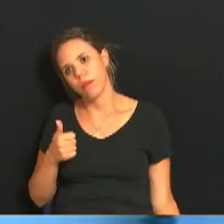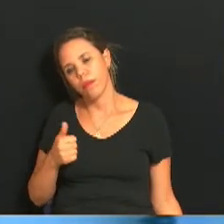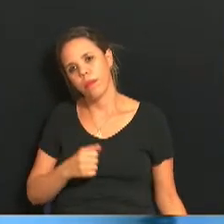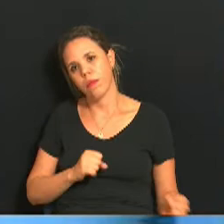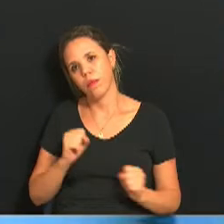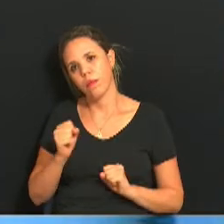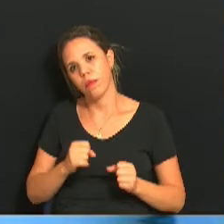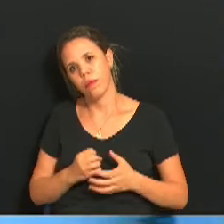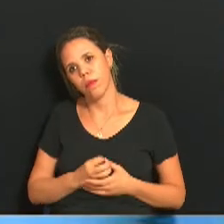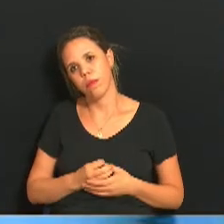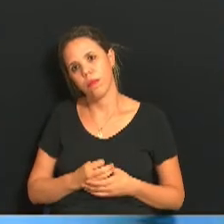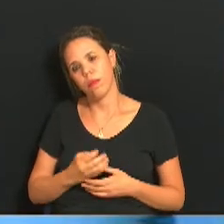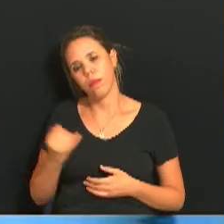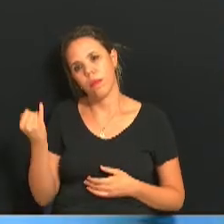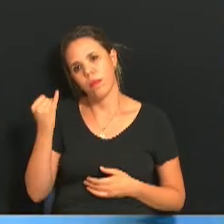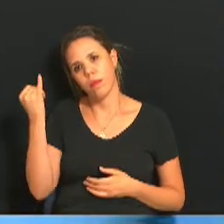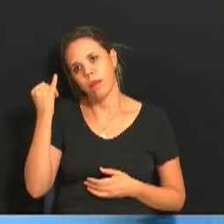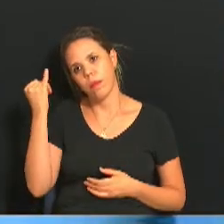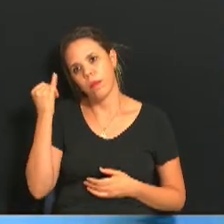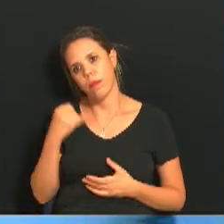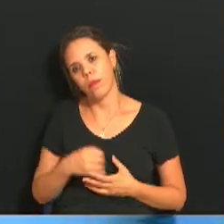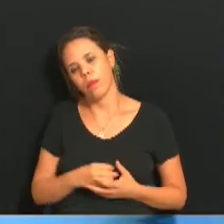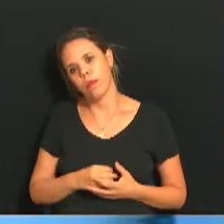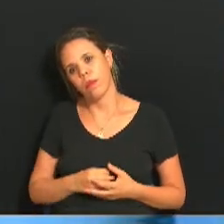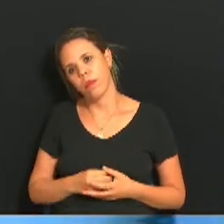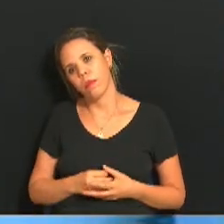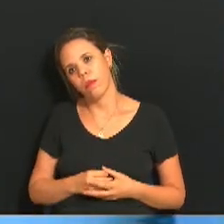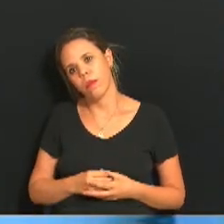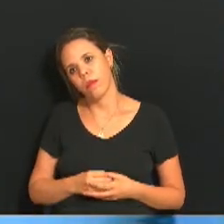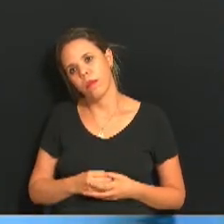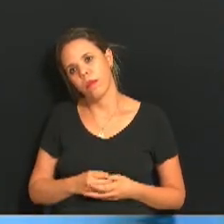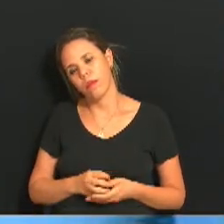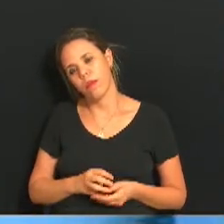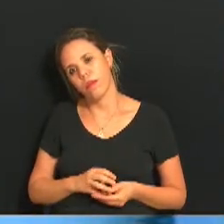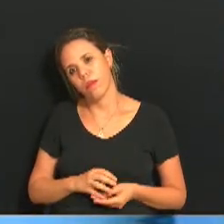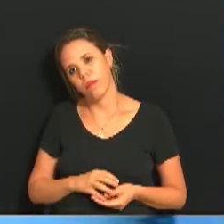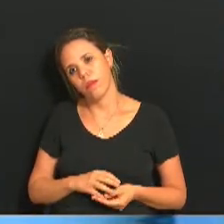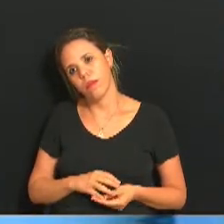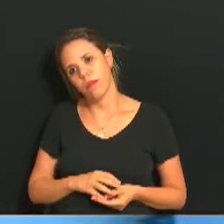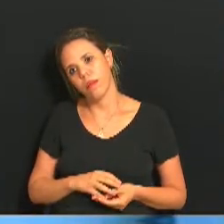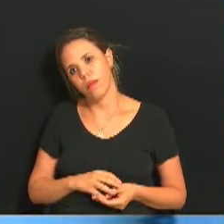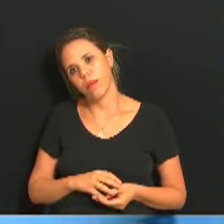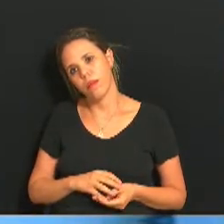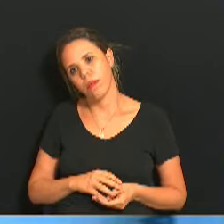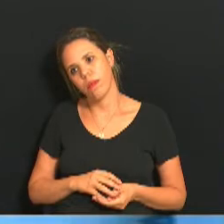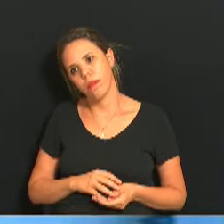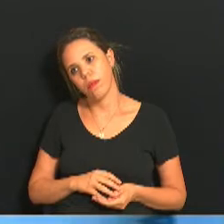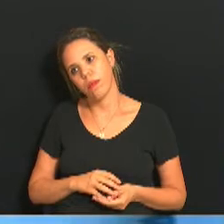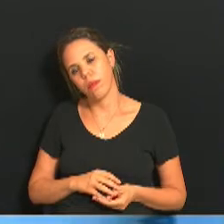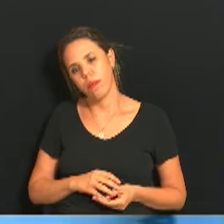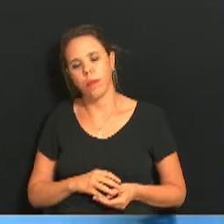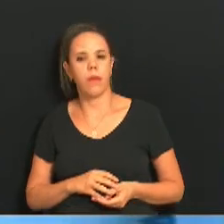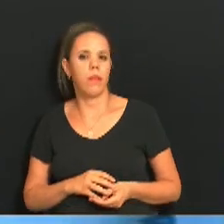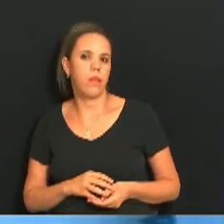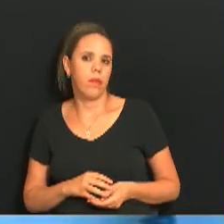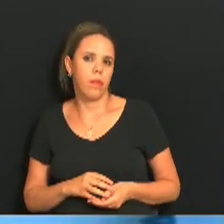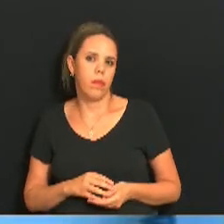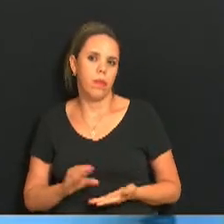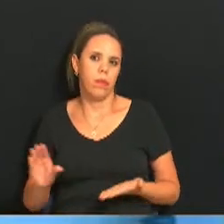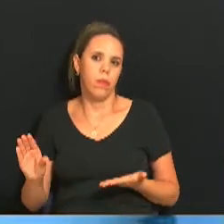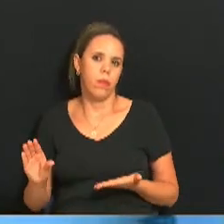a mais importante música dessa primeira fase da industrialização da cidade então a gente está falando de